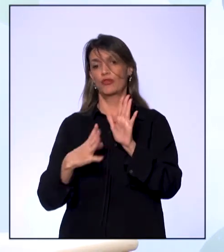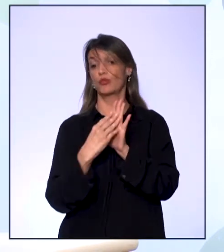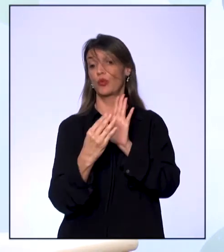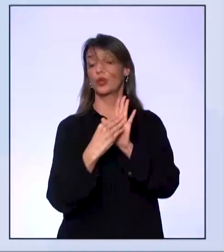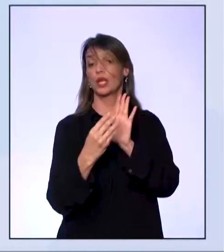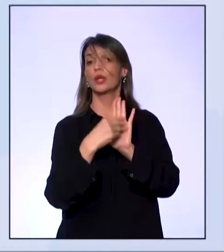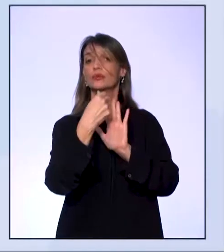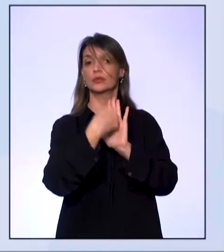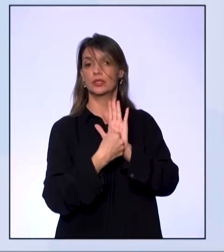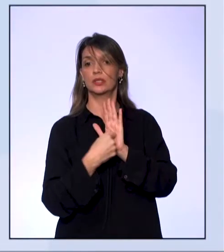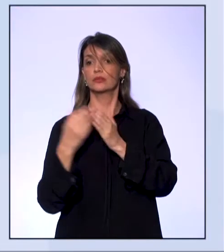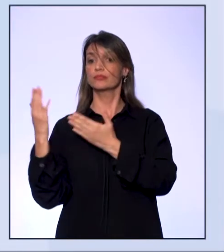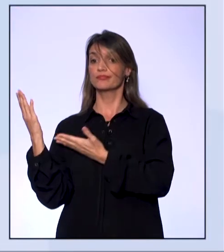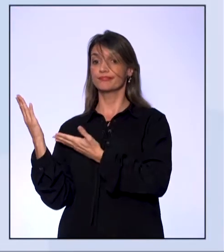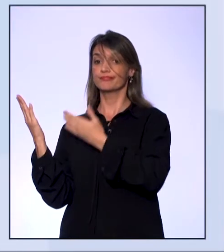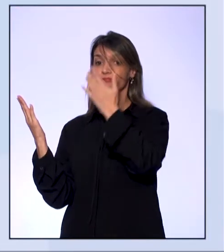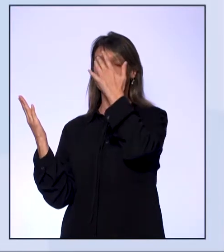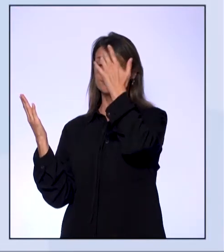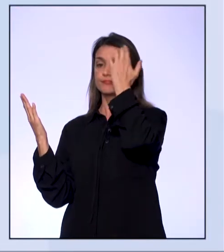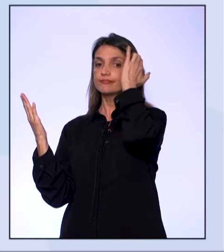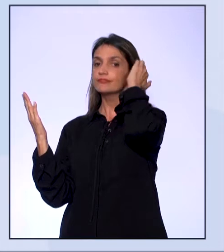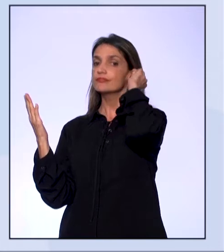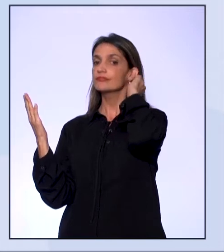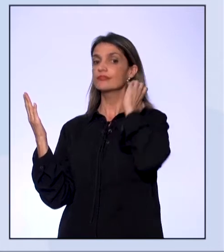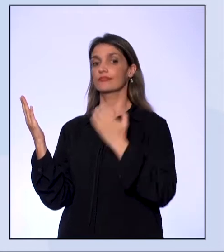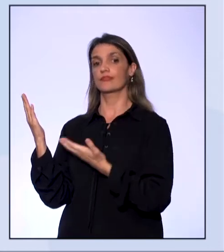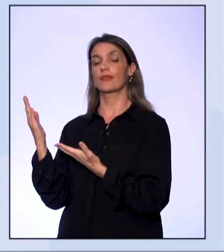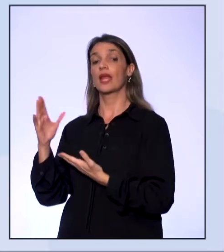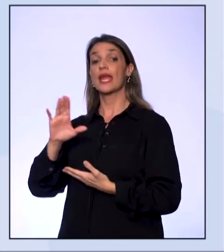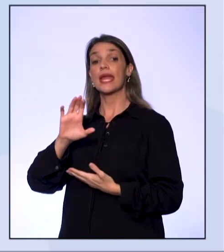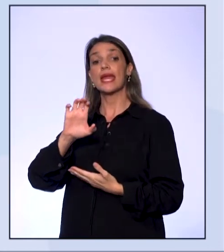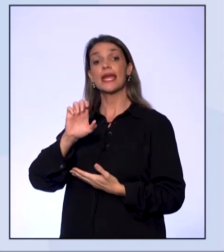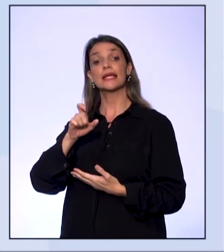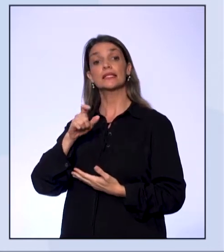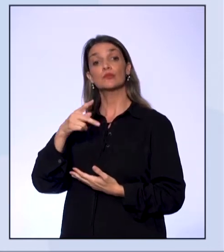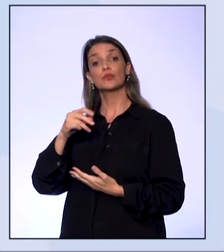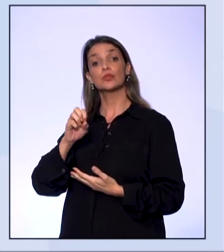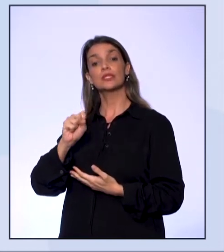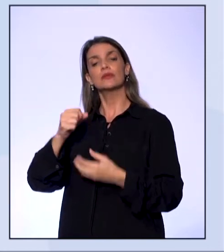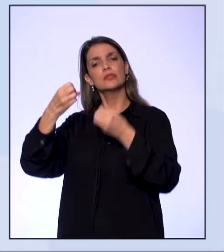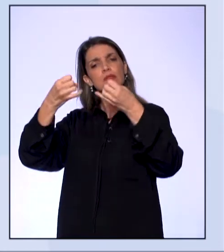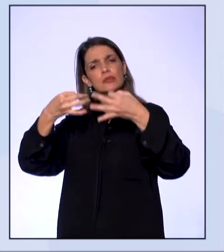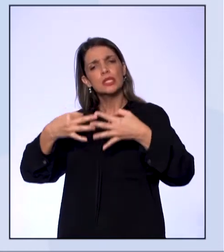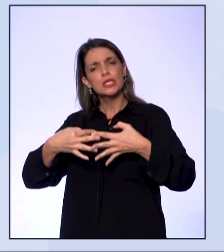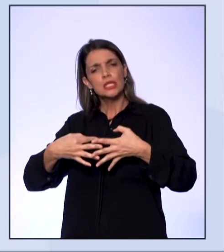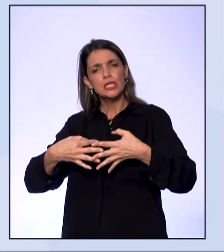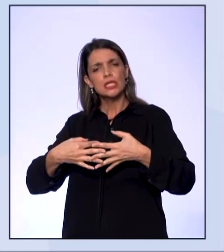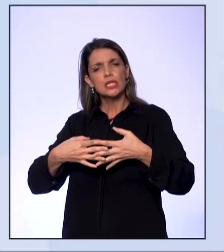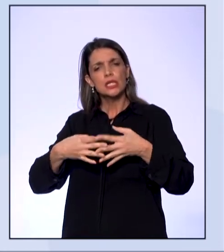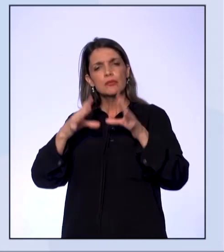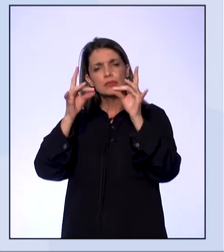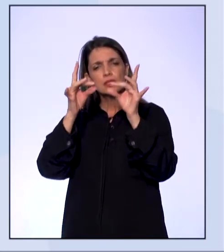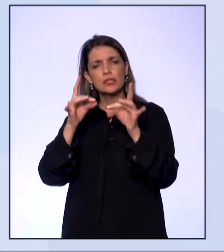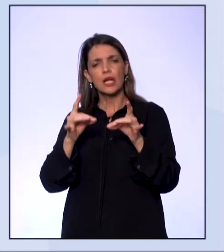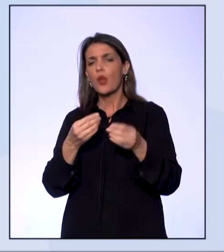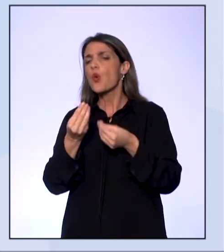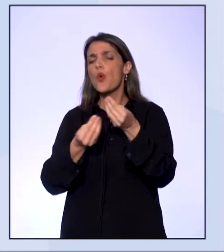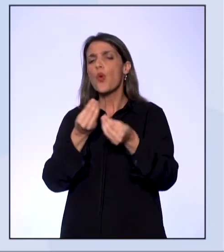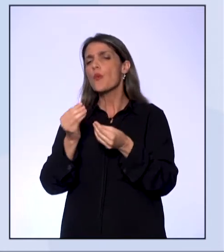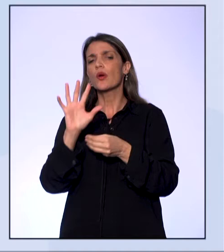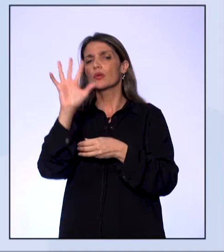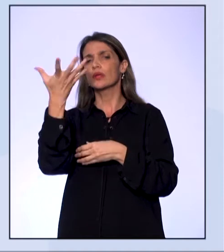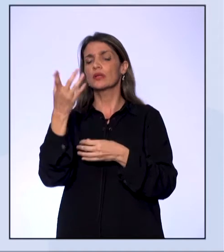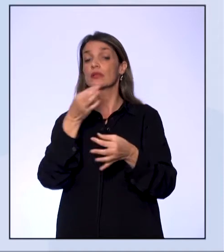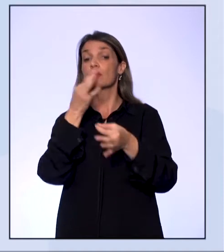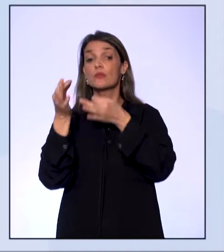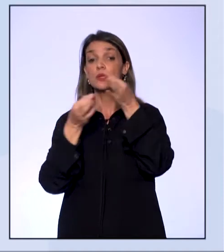tela ainda aparece para a gente assim, a exposição explica ou descreve como um determinado fenômeno ocorre. A